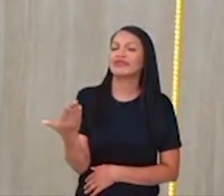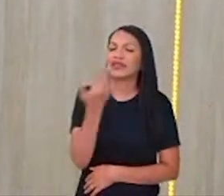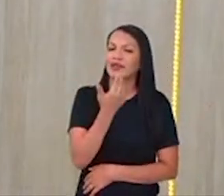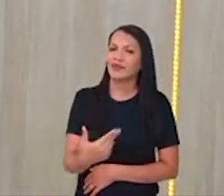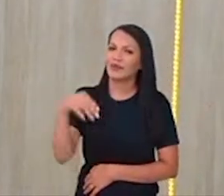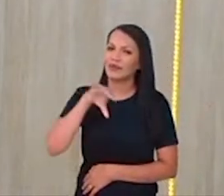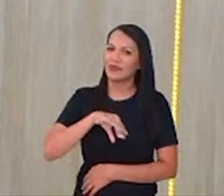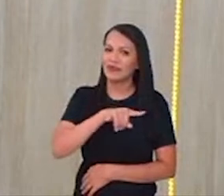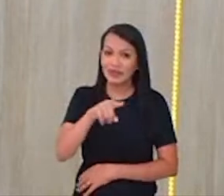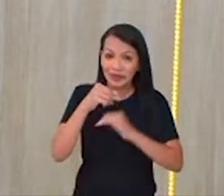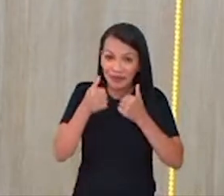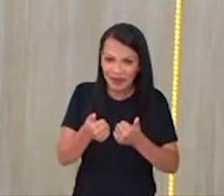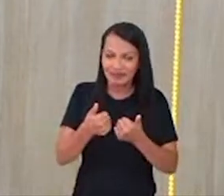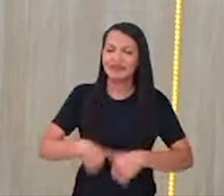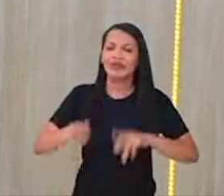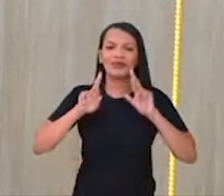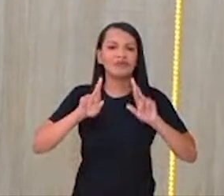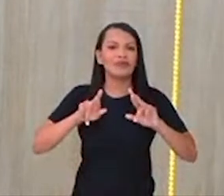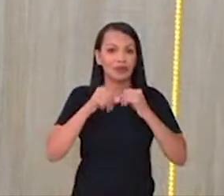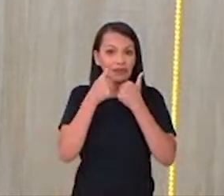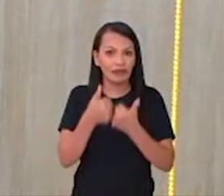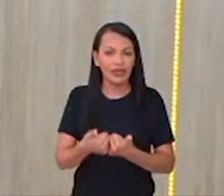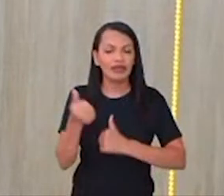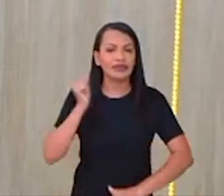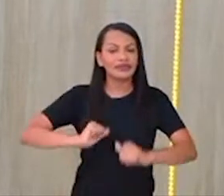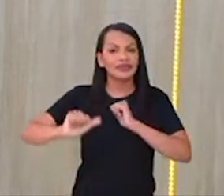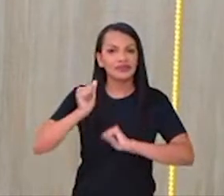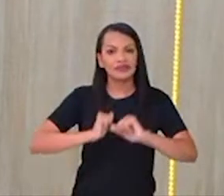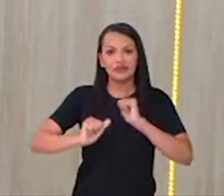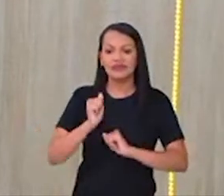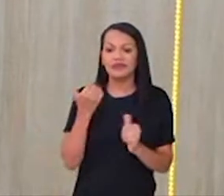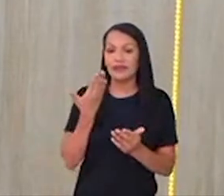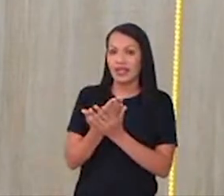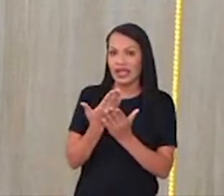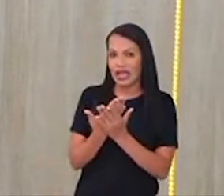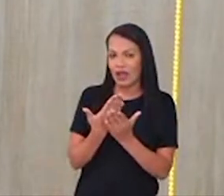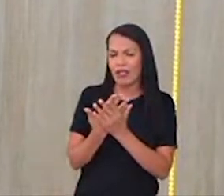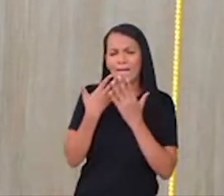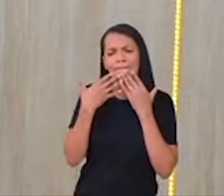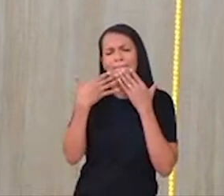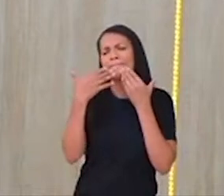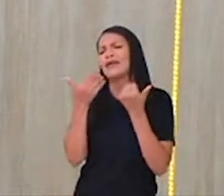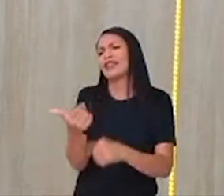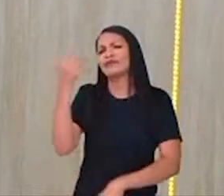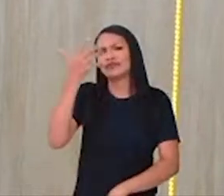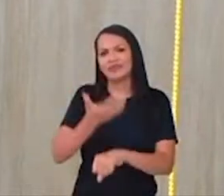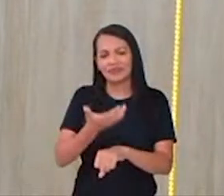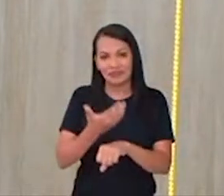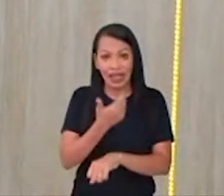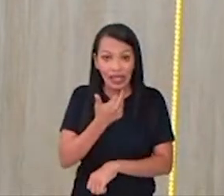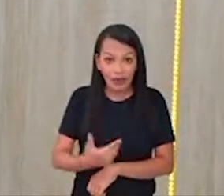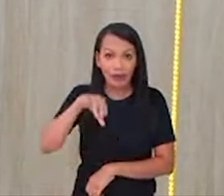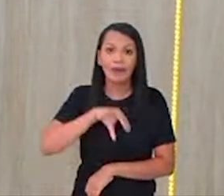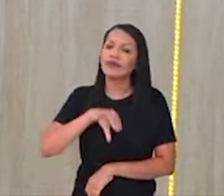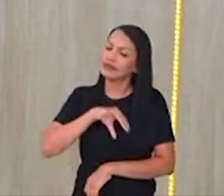portuguesa. Como vocês estão? Espero que muito bem e ansiosos para uma aula da melhor disciplina que existe, que é língua portuguesa. Sim, vou